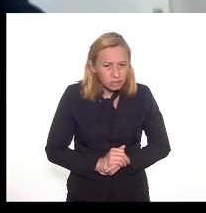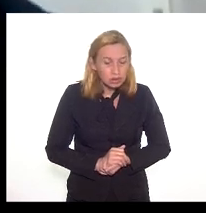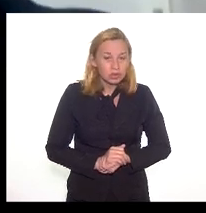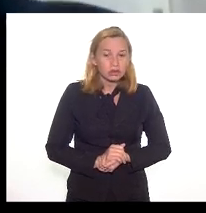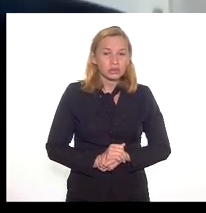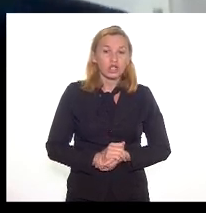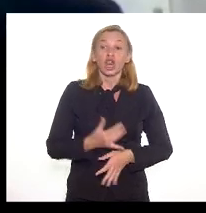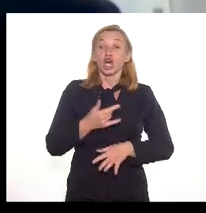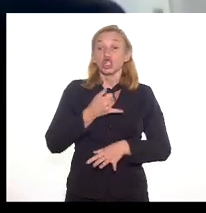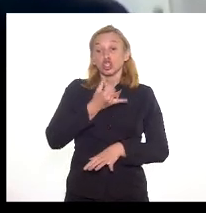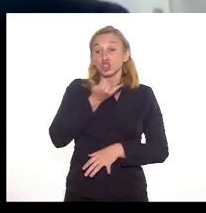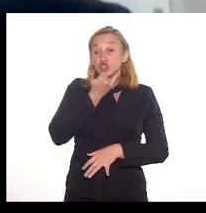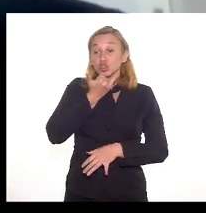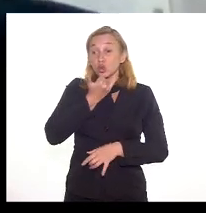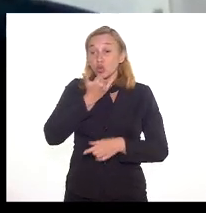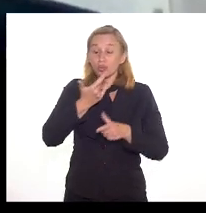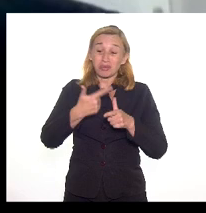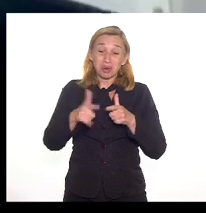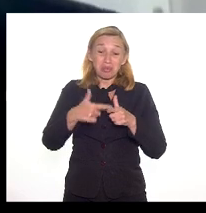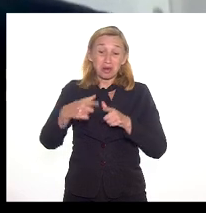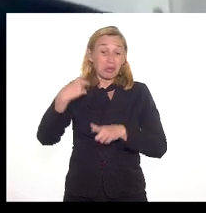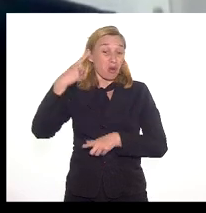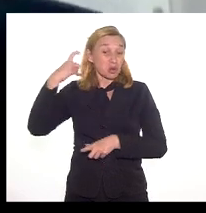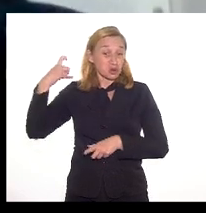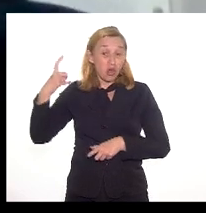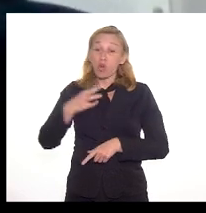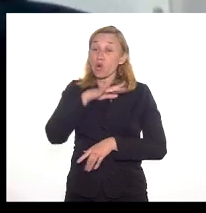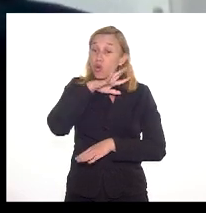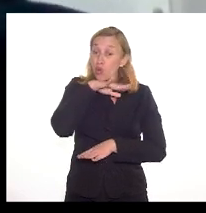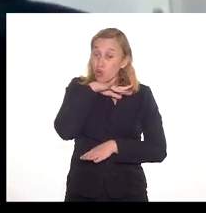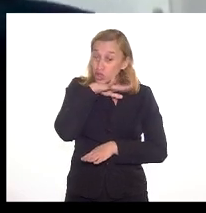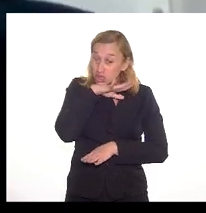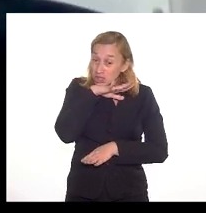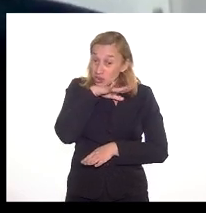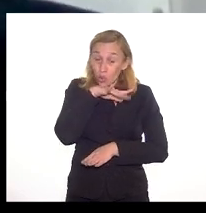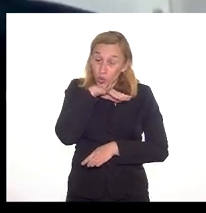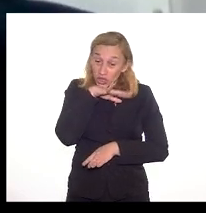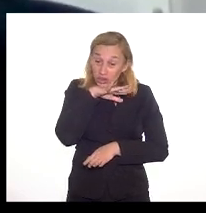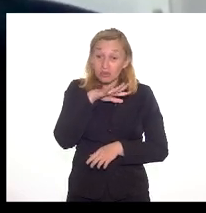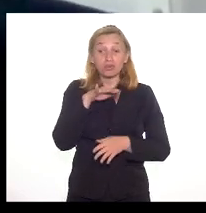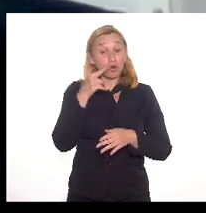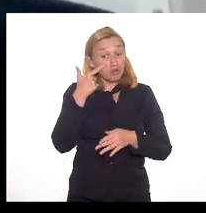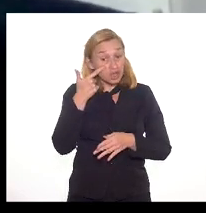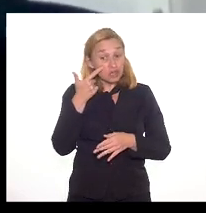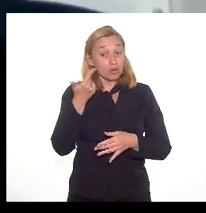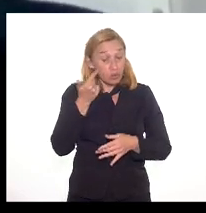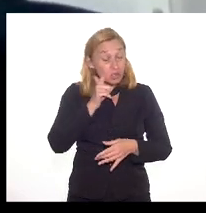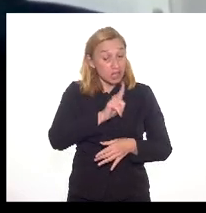sou natural do Rio de Janeiro, tenho um grande orgulho de morar aqui na cidade.